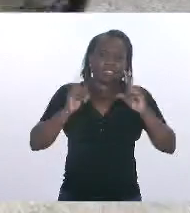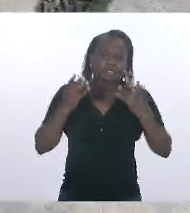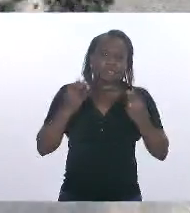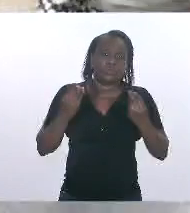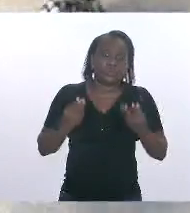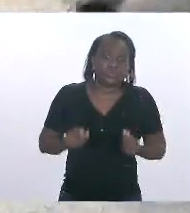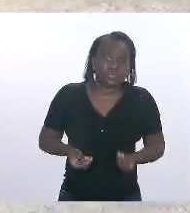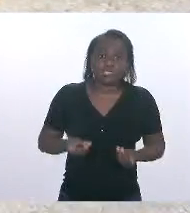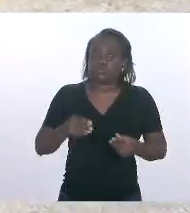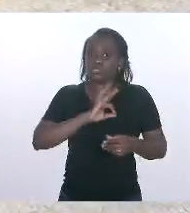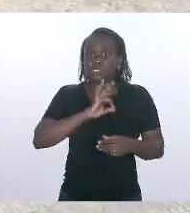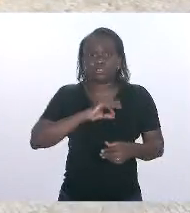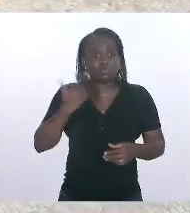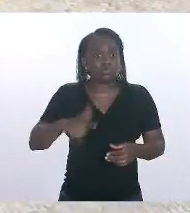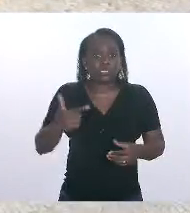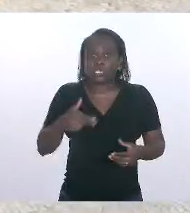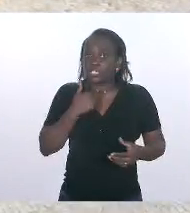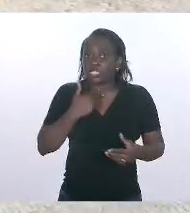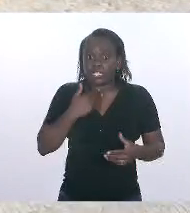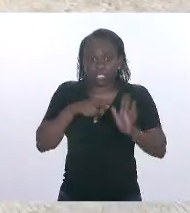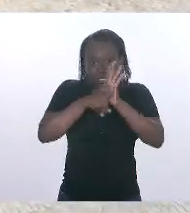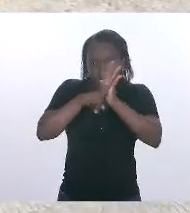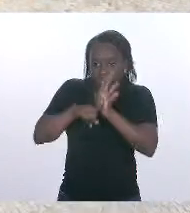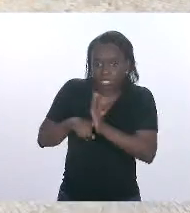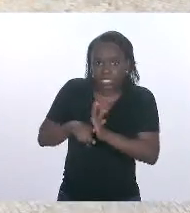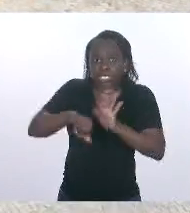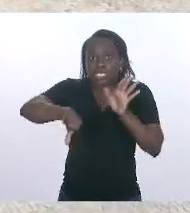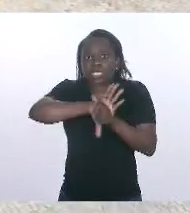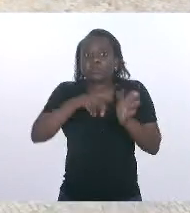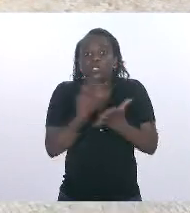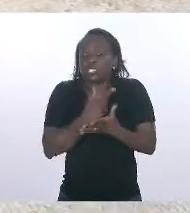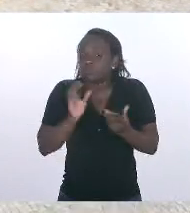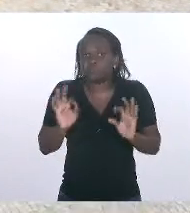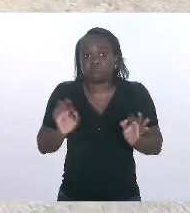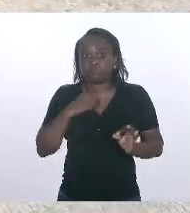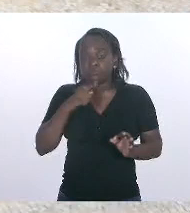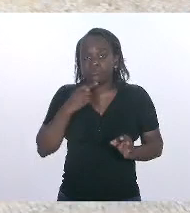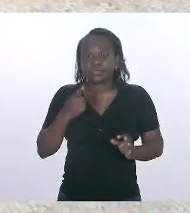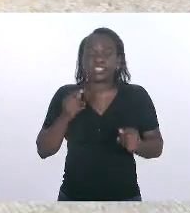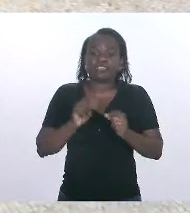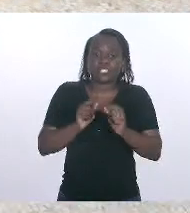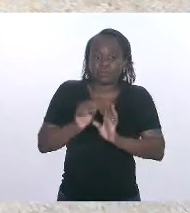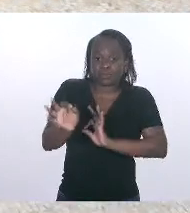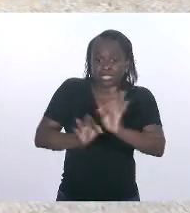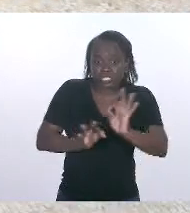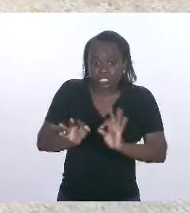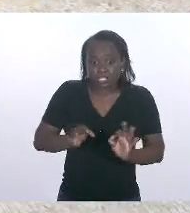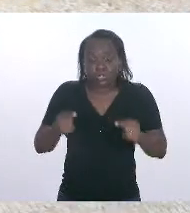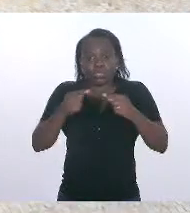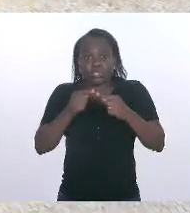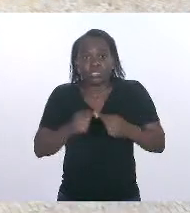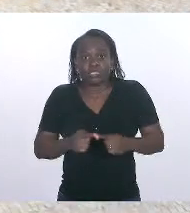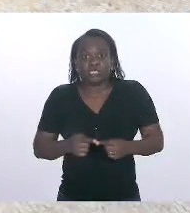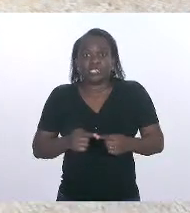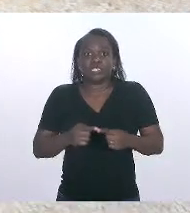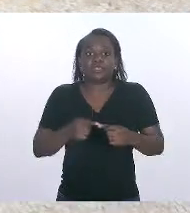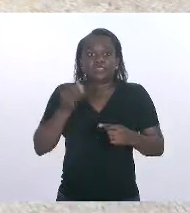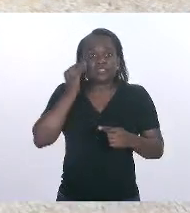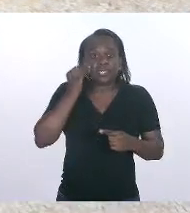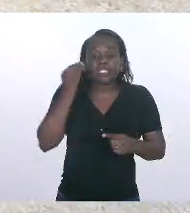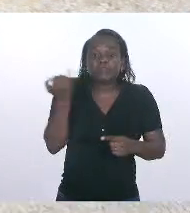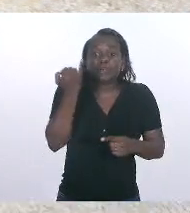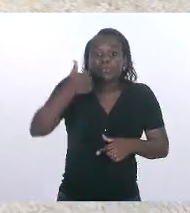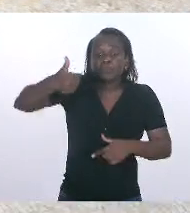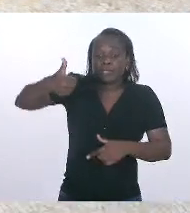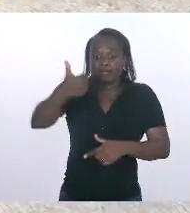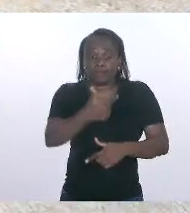dos nossos policiais que não têm condições de investigar. Estamos fazendo um planejamento relacionado à preponderância dos